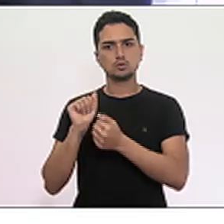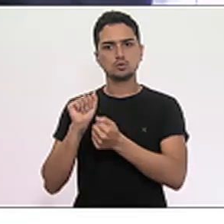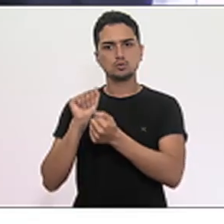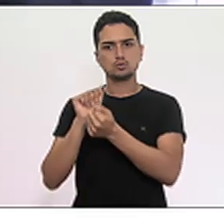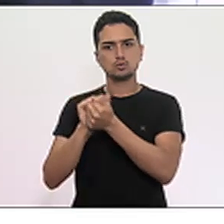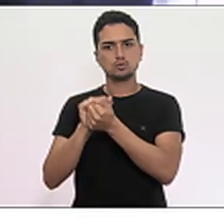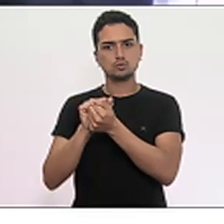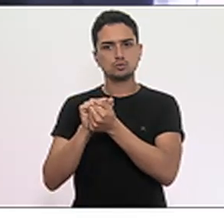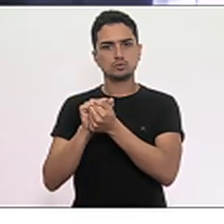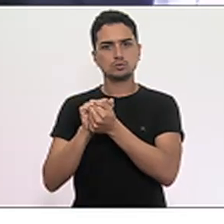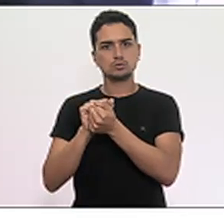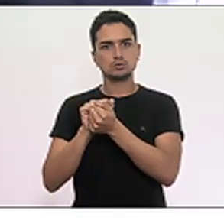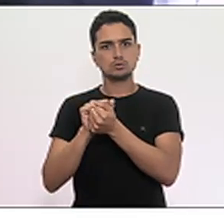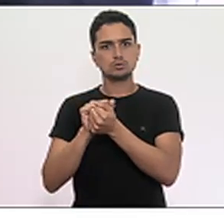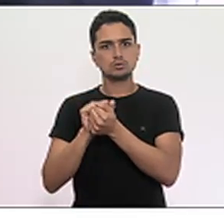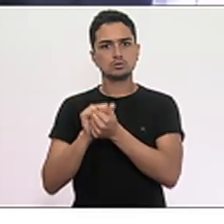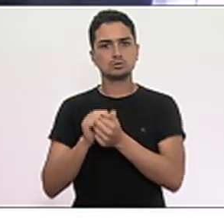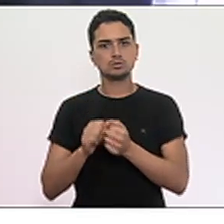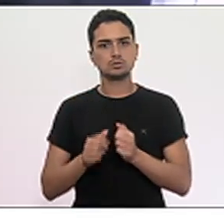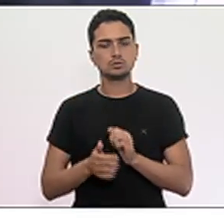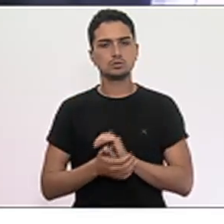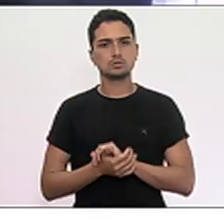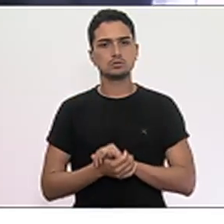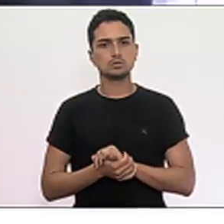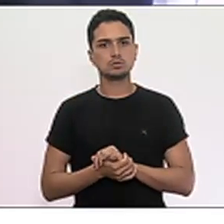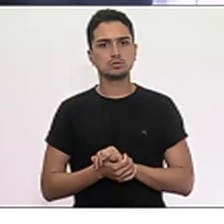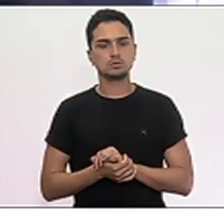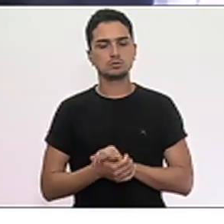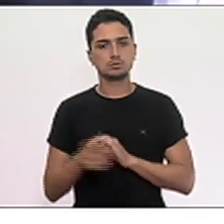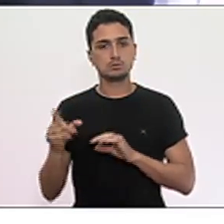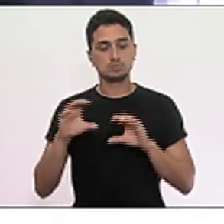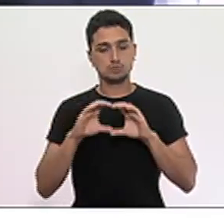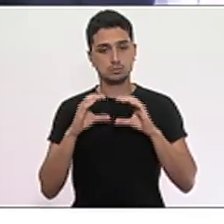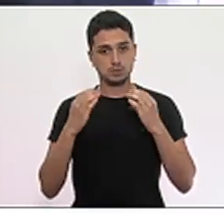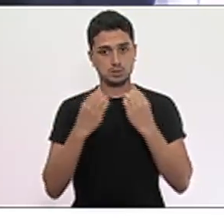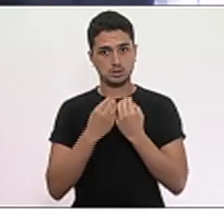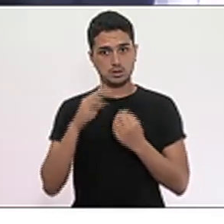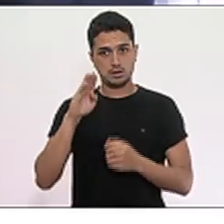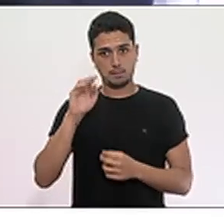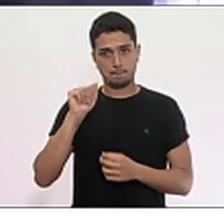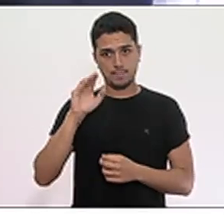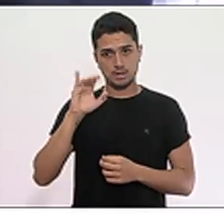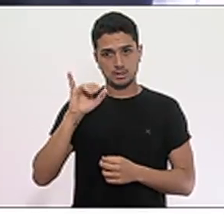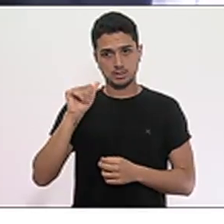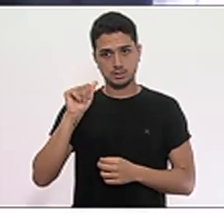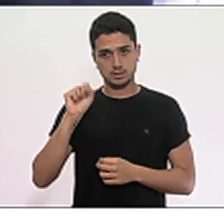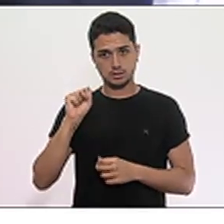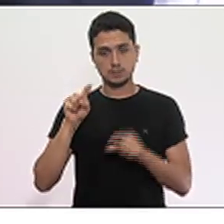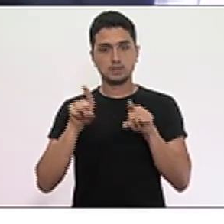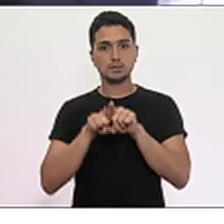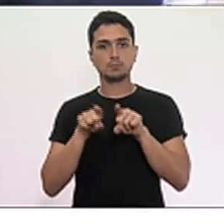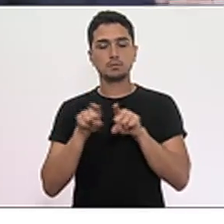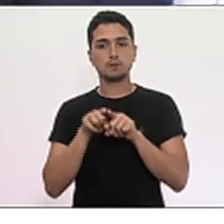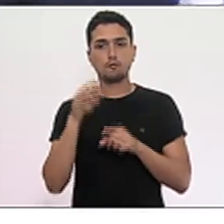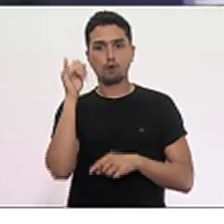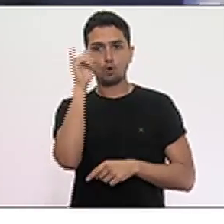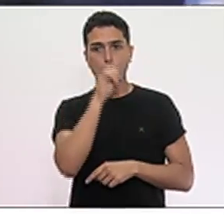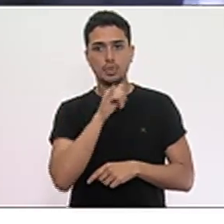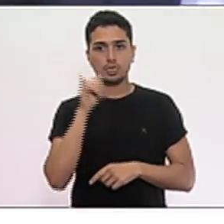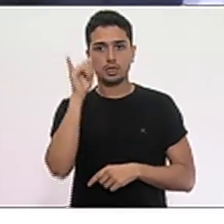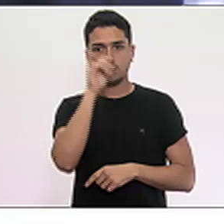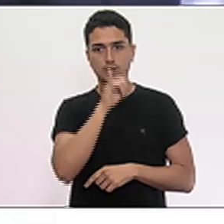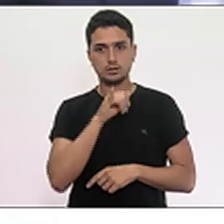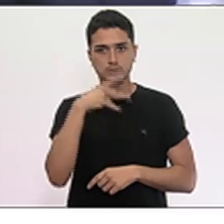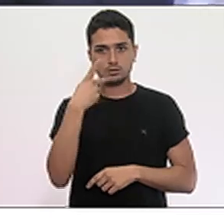Recursos Hídricos conseguiu uma articulação, e o Fórum Fluminense de Comitês de Bacias, aqui presente também, conseguiu uma articulação bastante